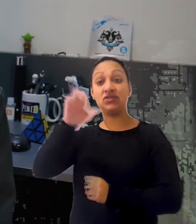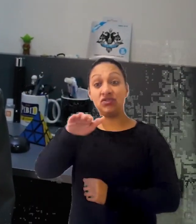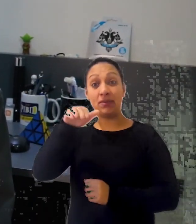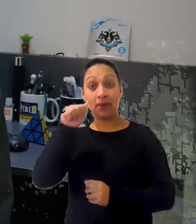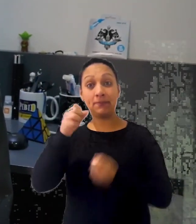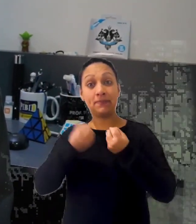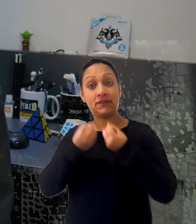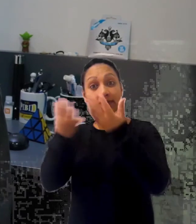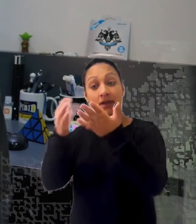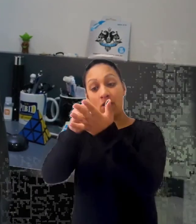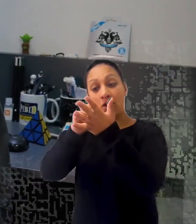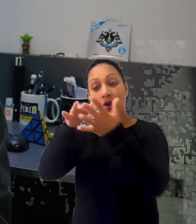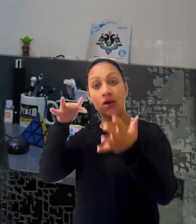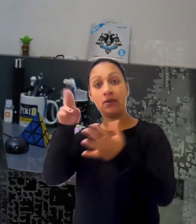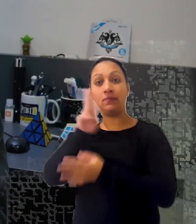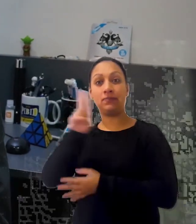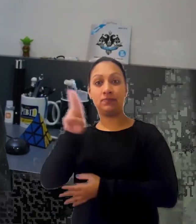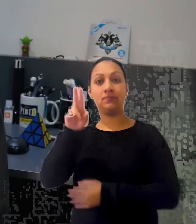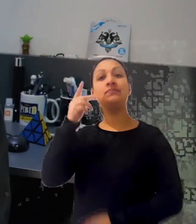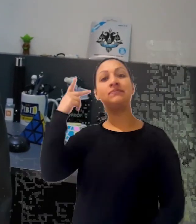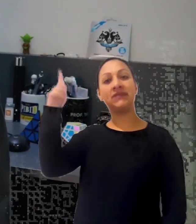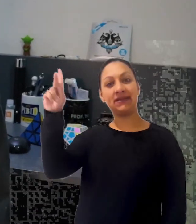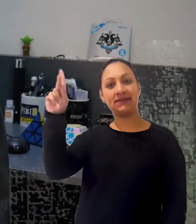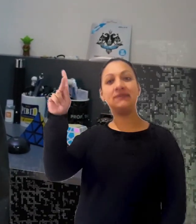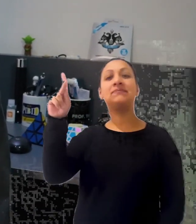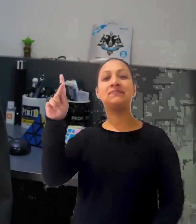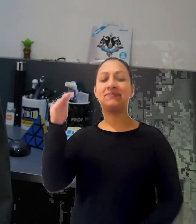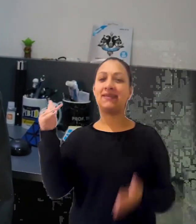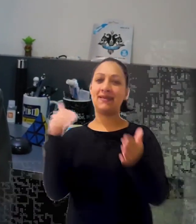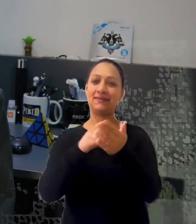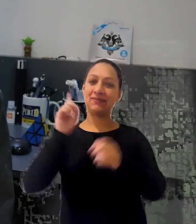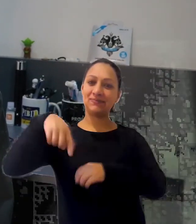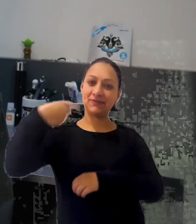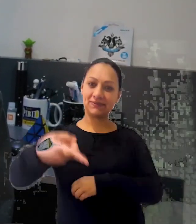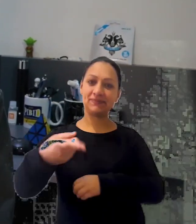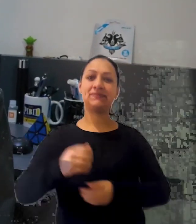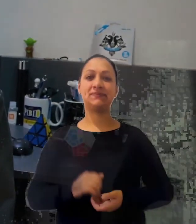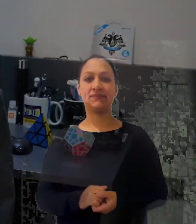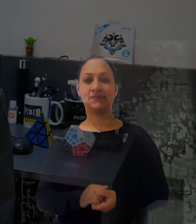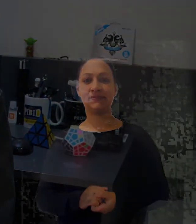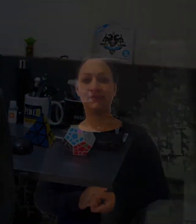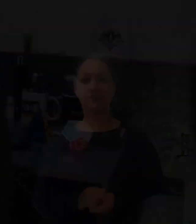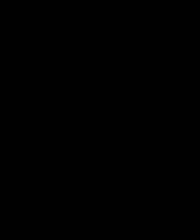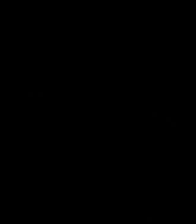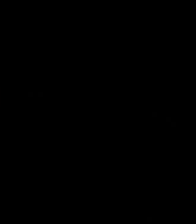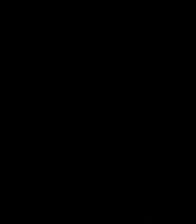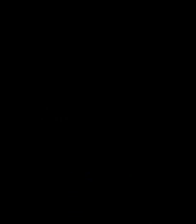e nós somos chamados para glorificar o nome dele. Até a próxima!